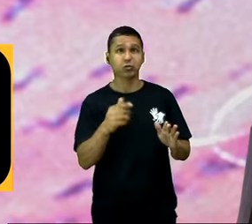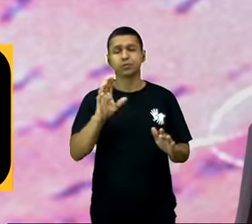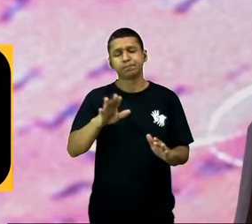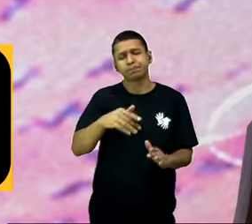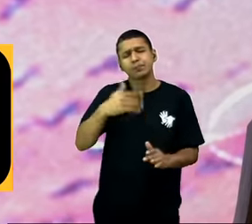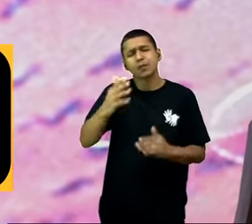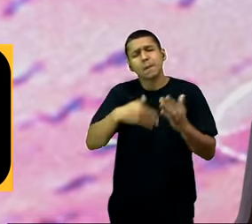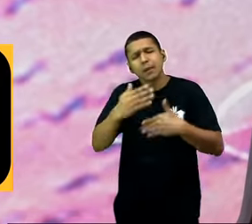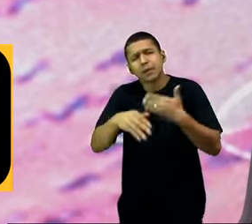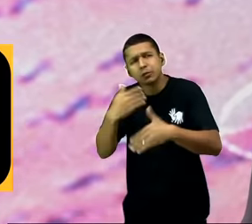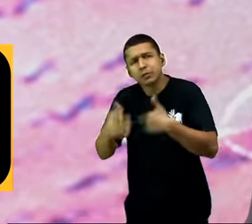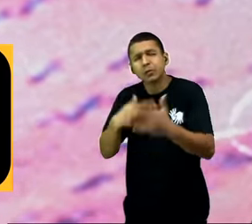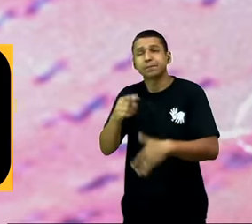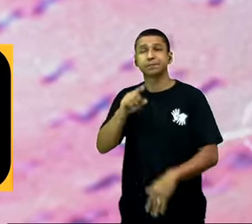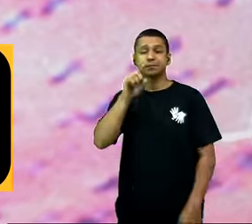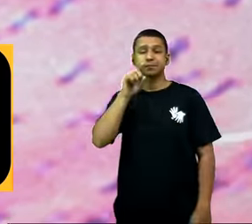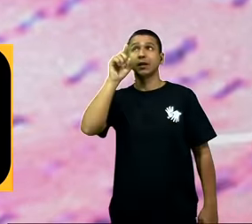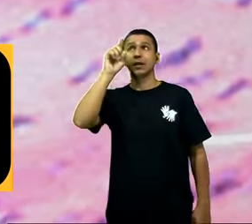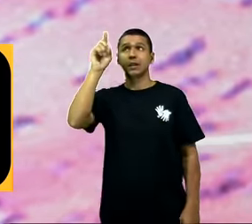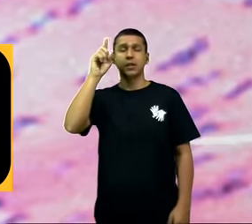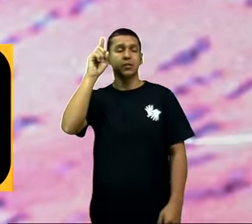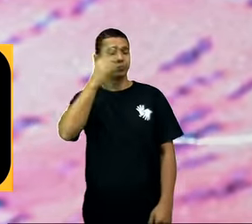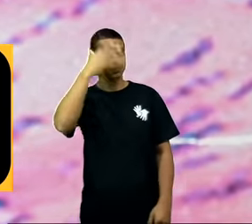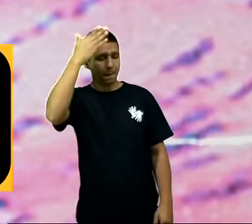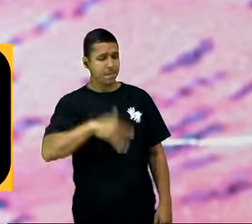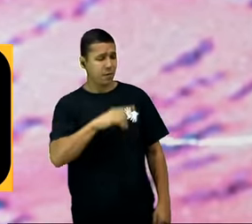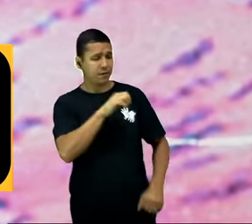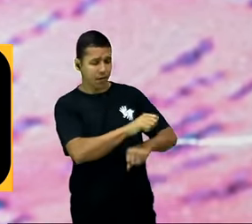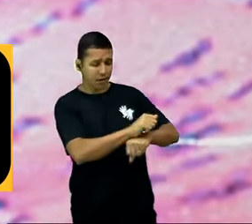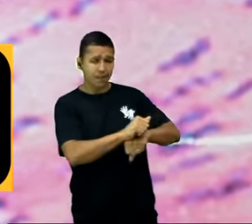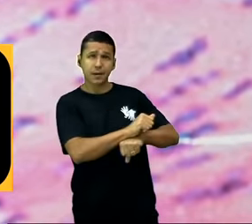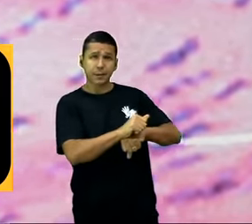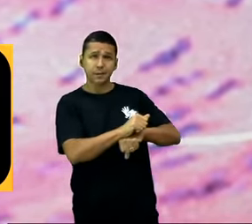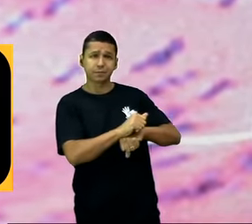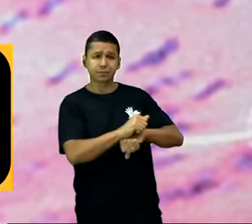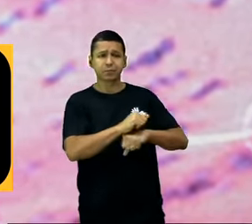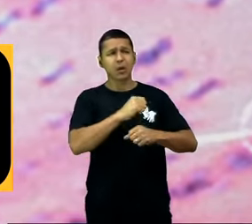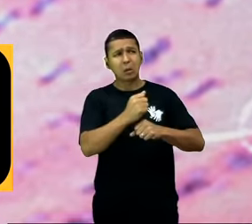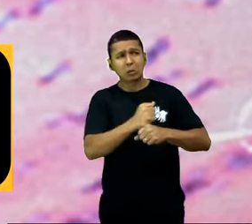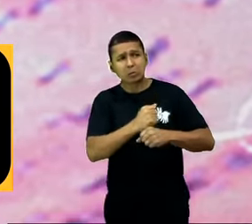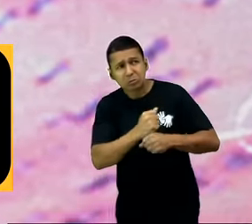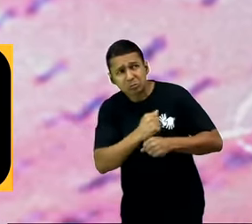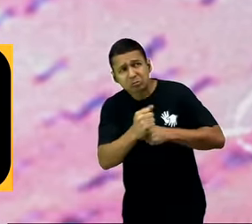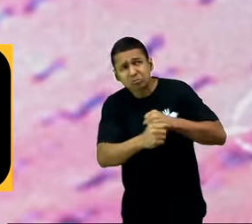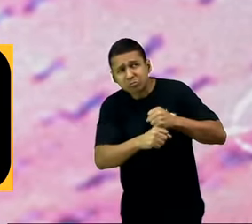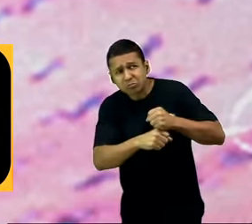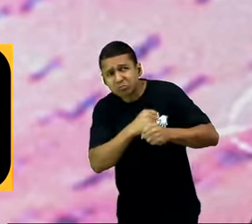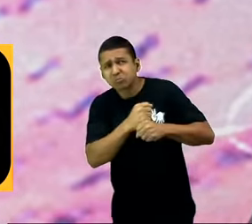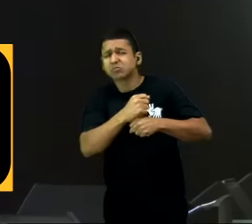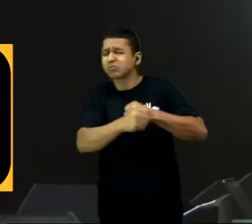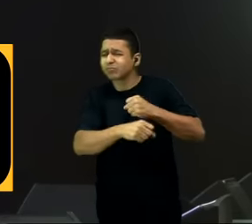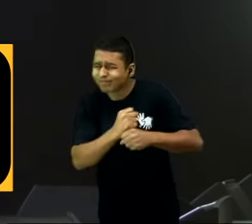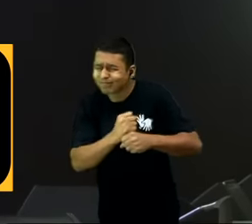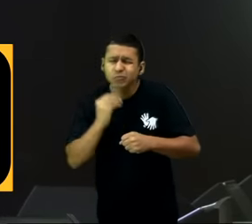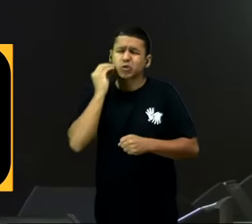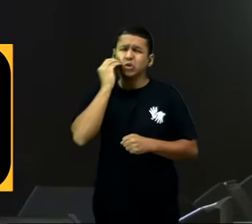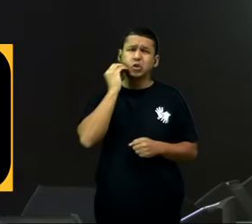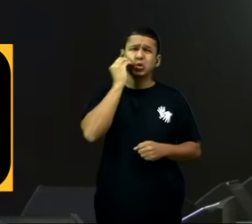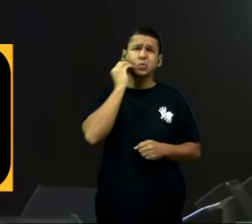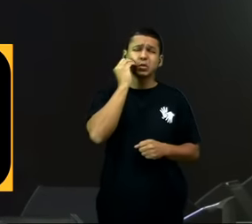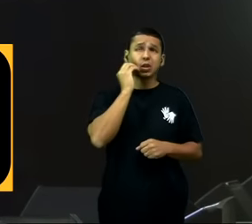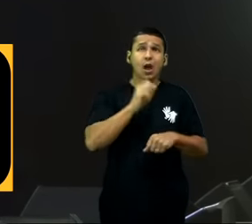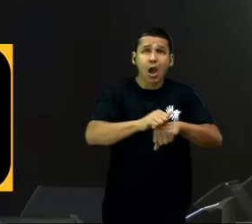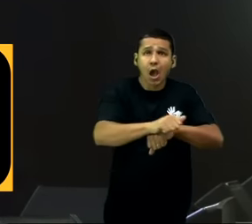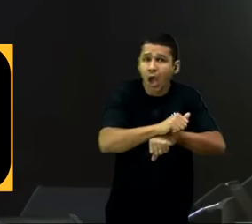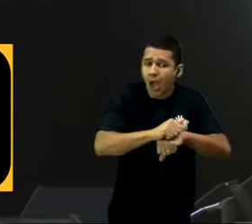depois, Deus pôs Abraão à prova. Depois de algum tempo, depois de alguns anos, depois de algumas experiências, Abraão novamente